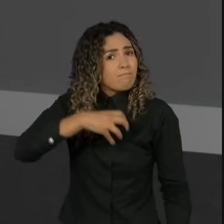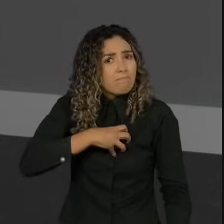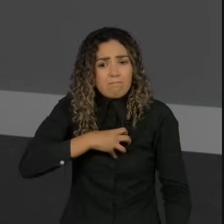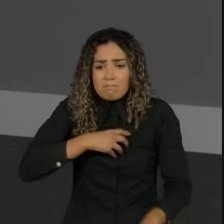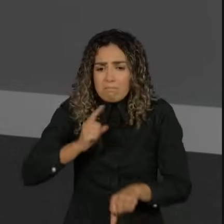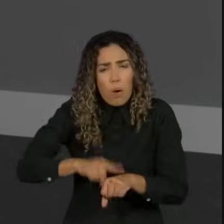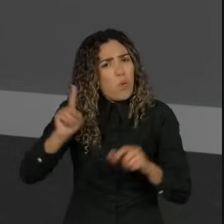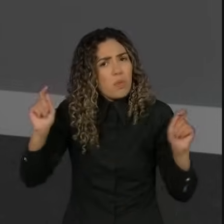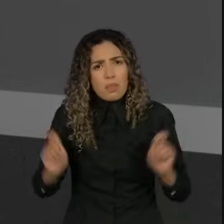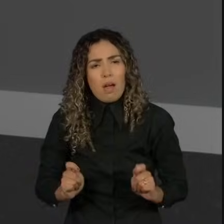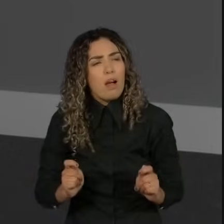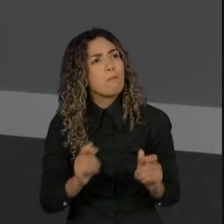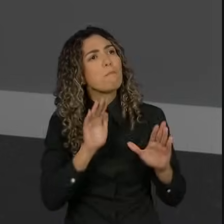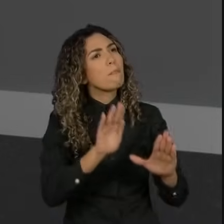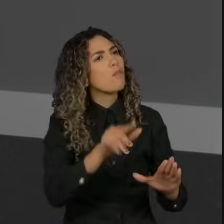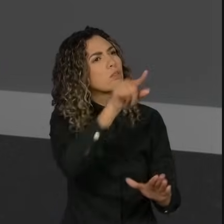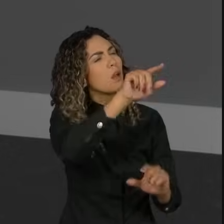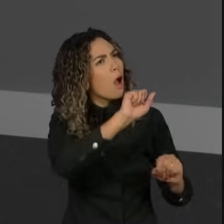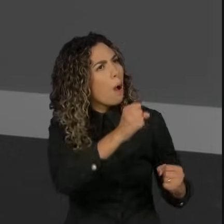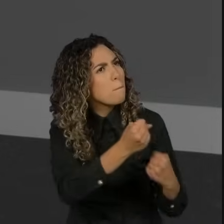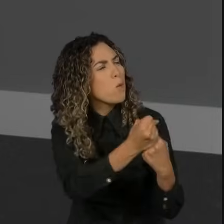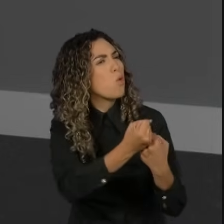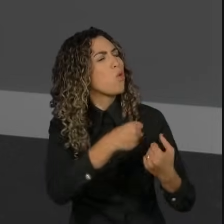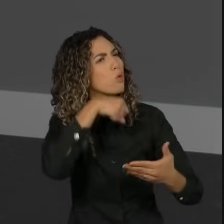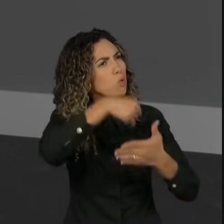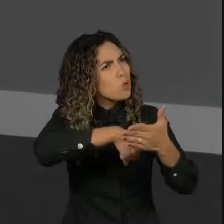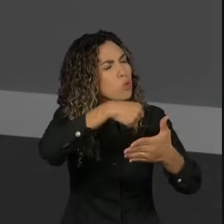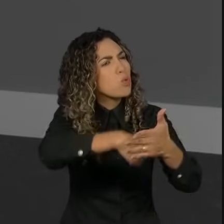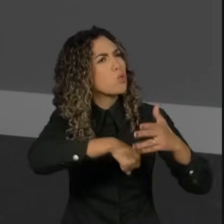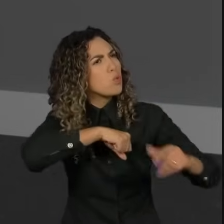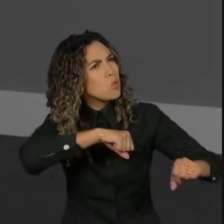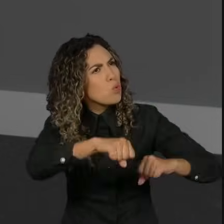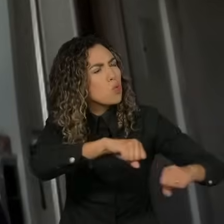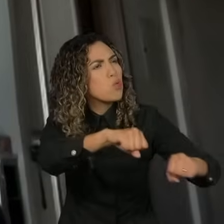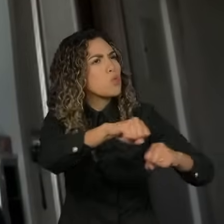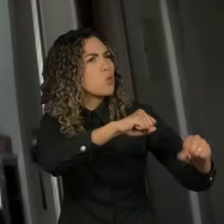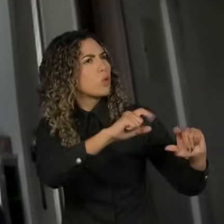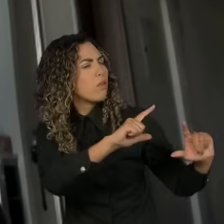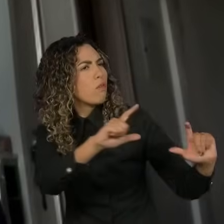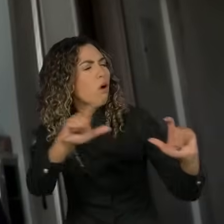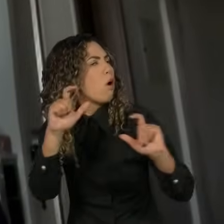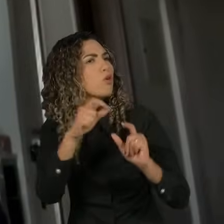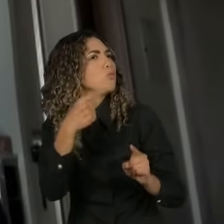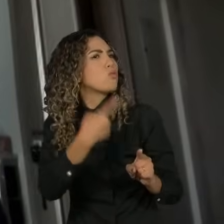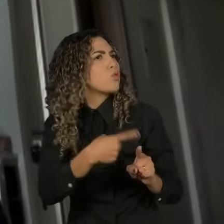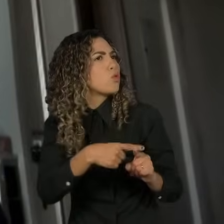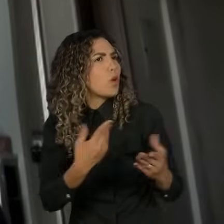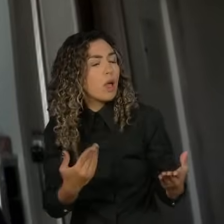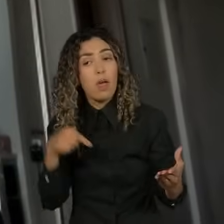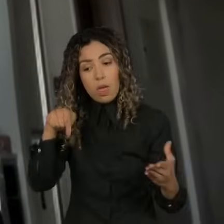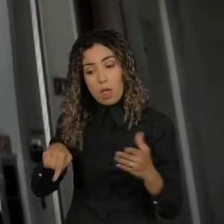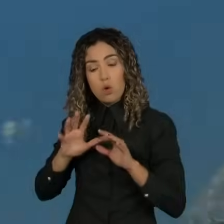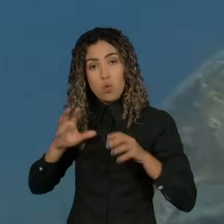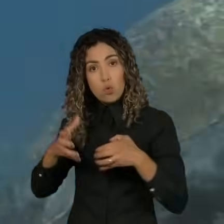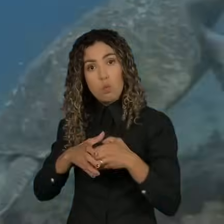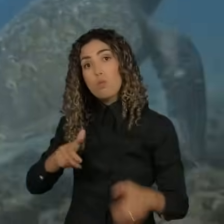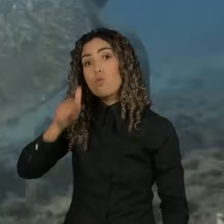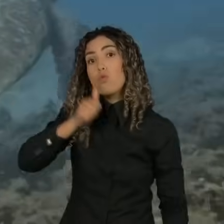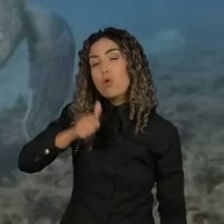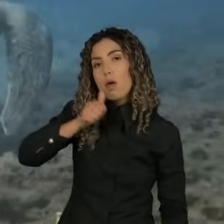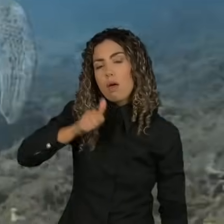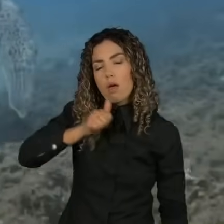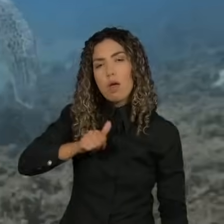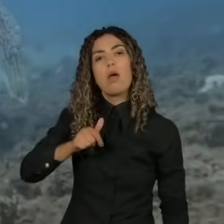pelo Oceano, e por que você resolveu se juntar a essa causa? É uma rede de mulheres que se preocupa com o oceano, não